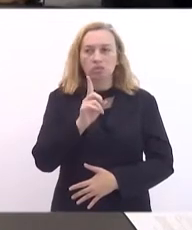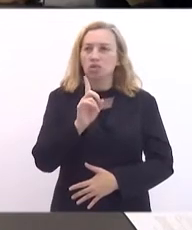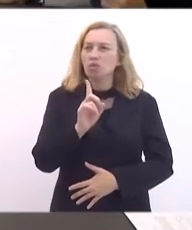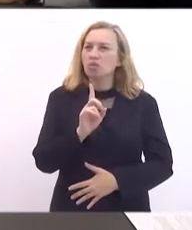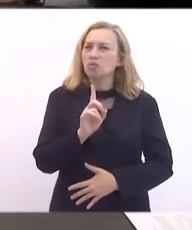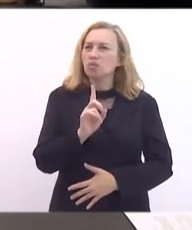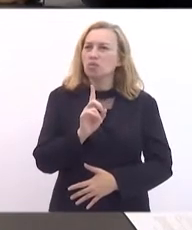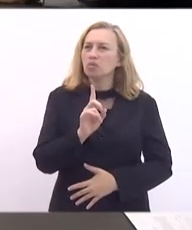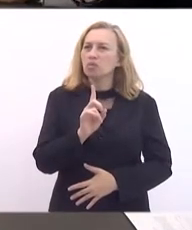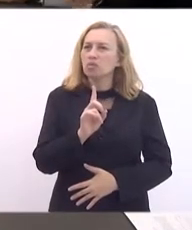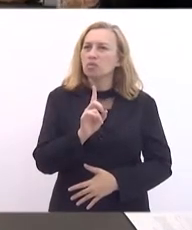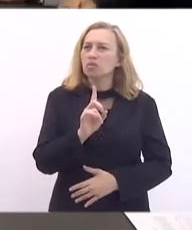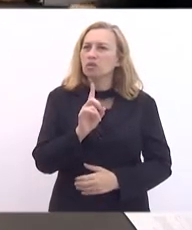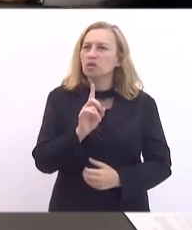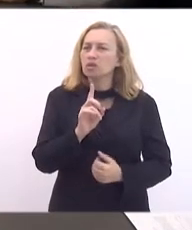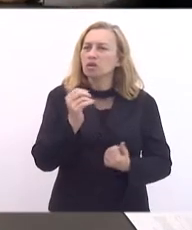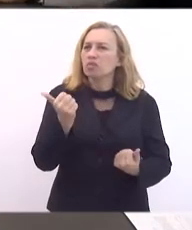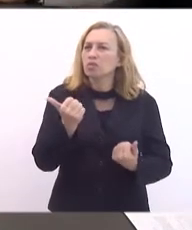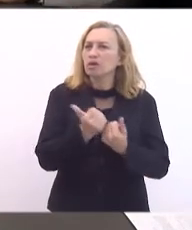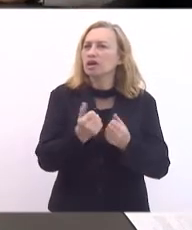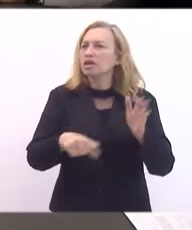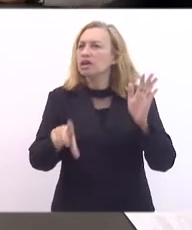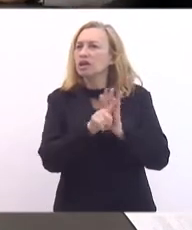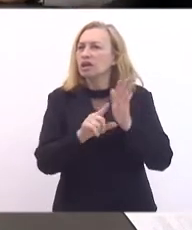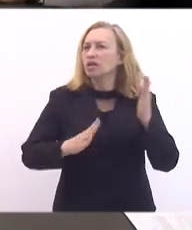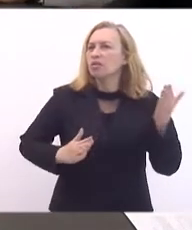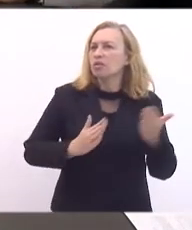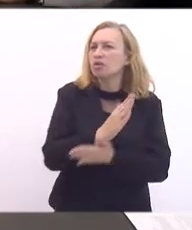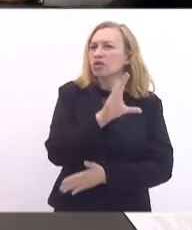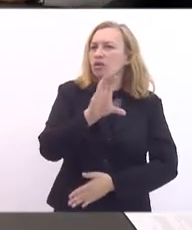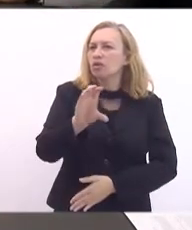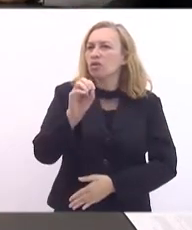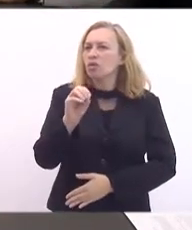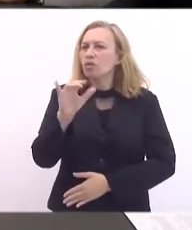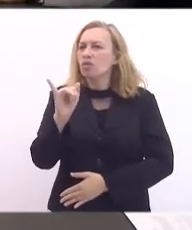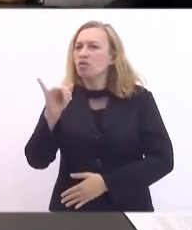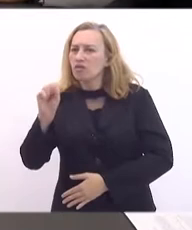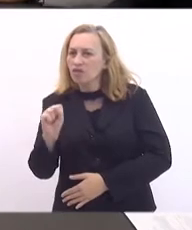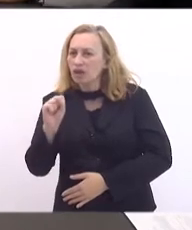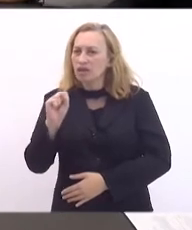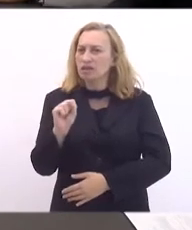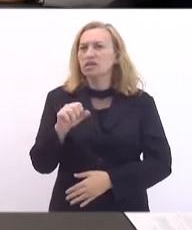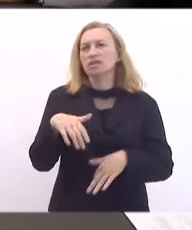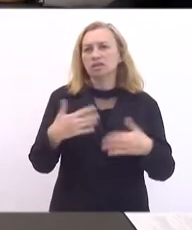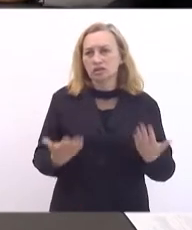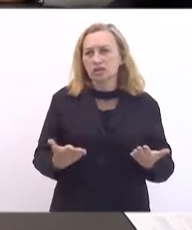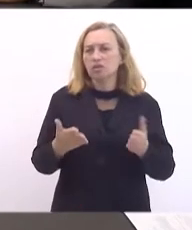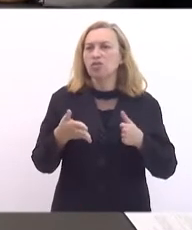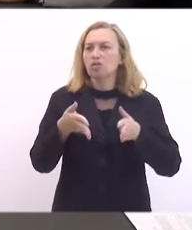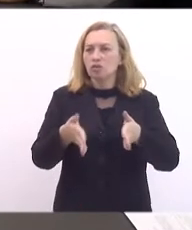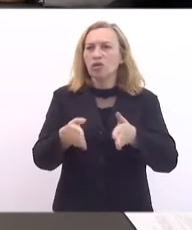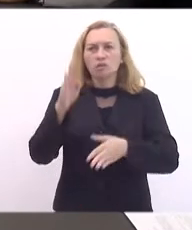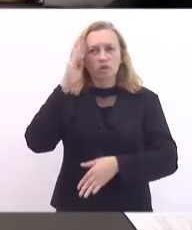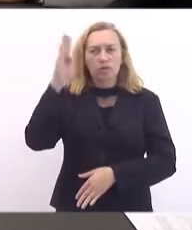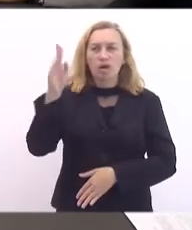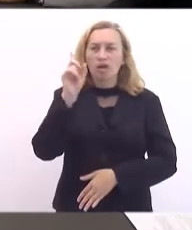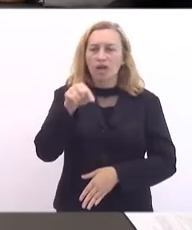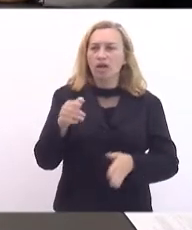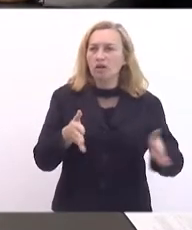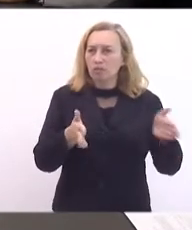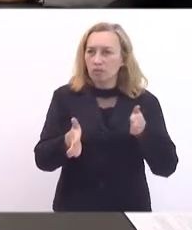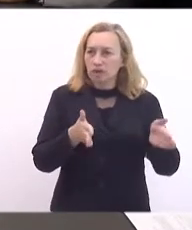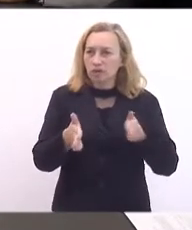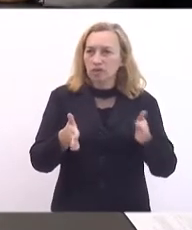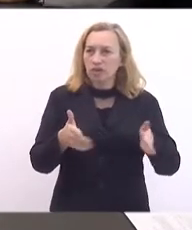vai tá apoiado na legislação aprovada no confaz então no meu entendimento a questão central é o prazo